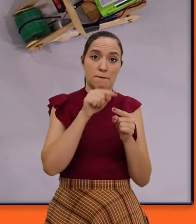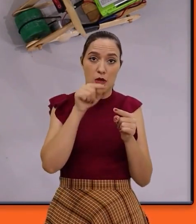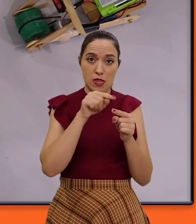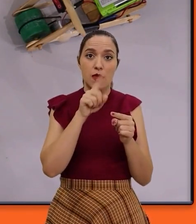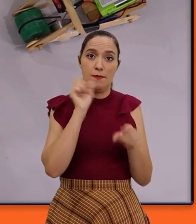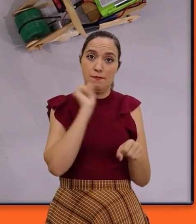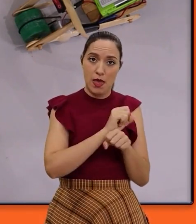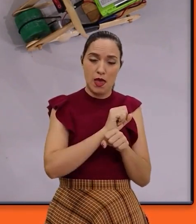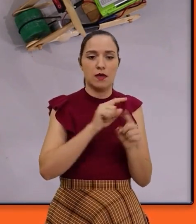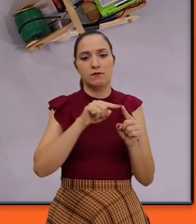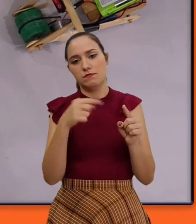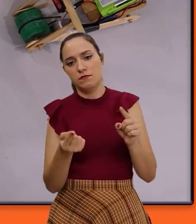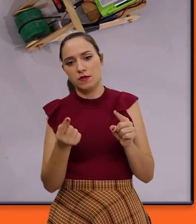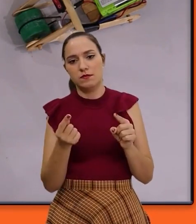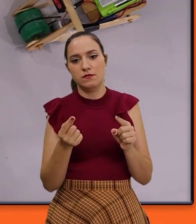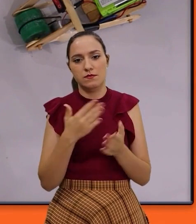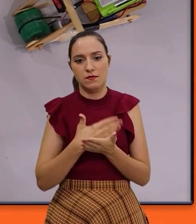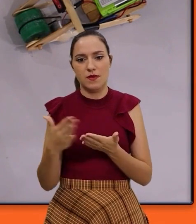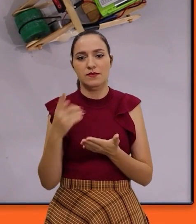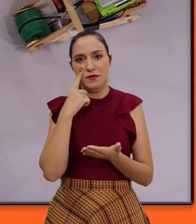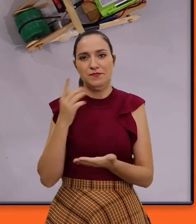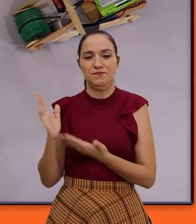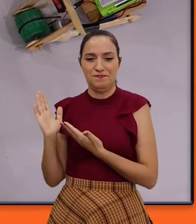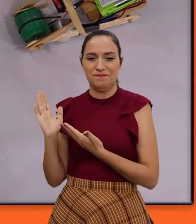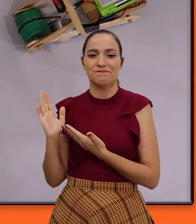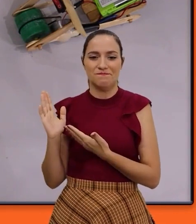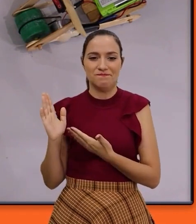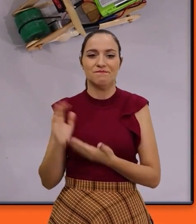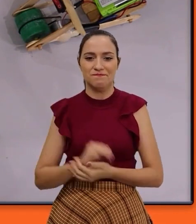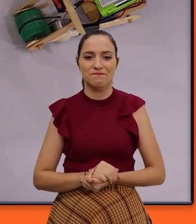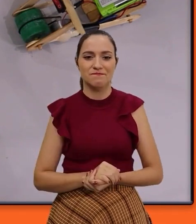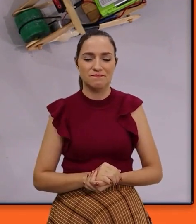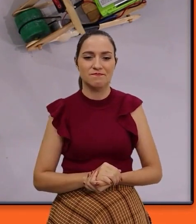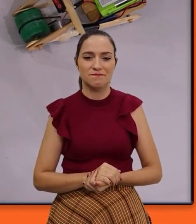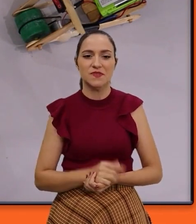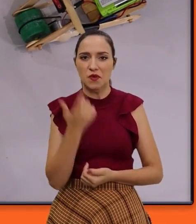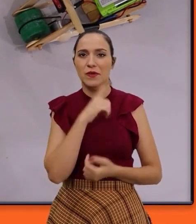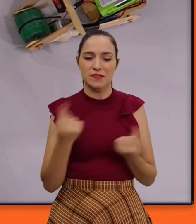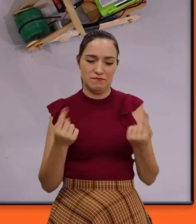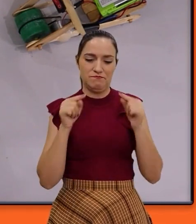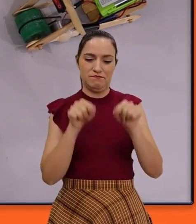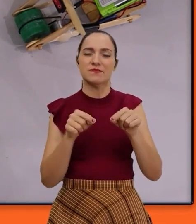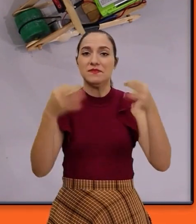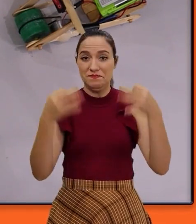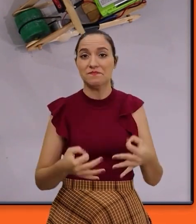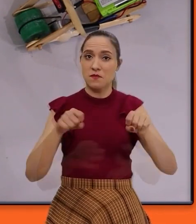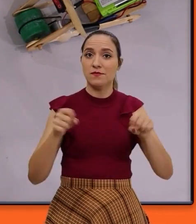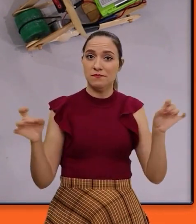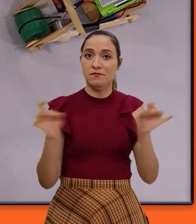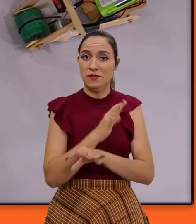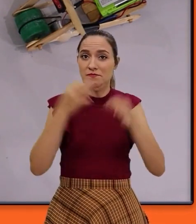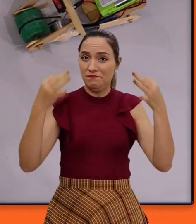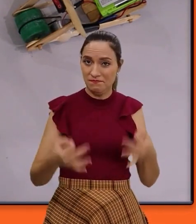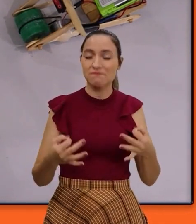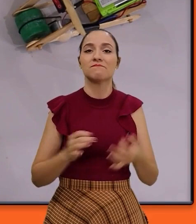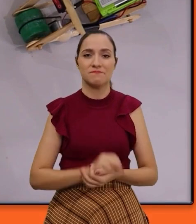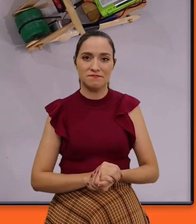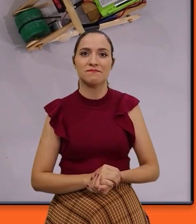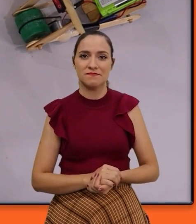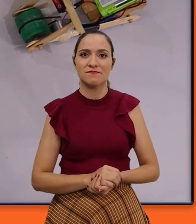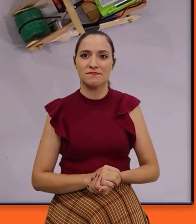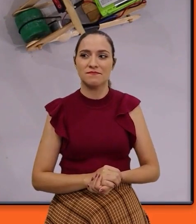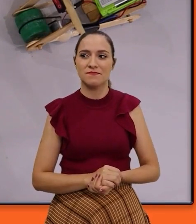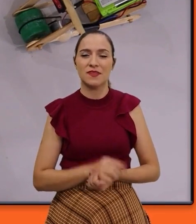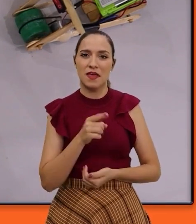Na bolinha é parada. E do outro lado, ela funciona. Então, fizemos a ligação correta. A nossa motinha de hoje é